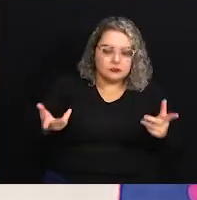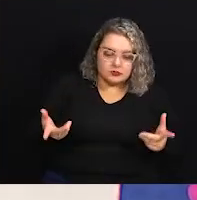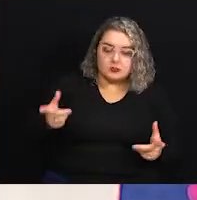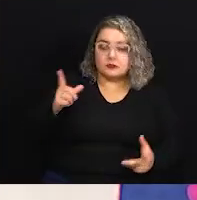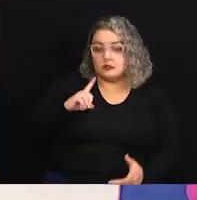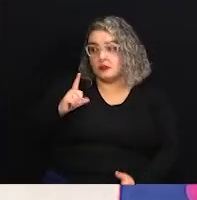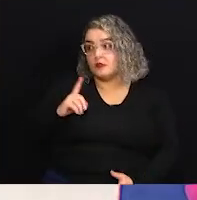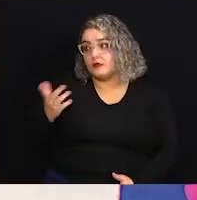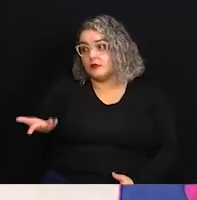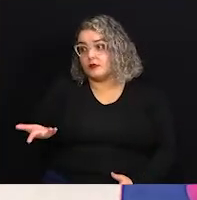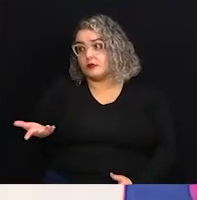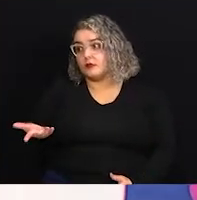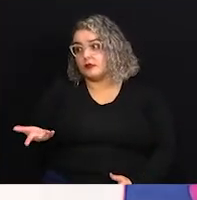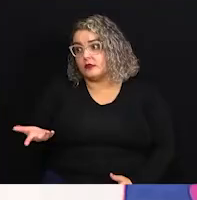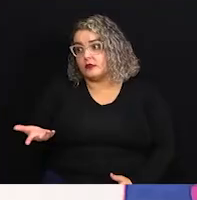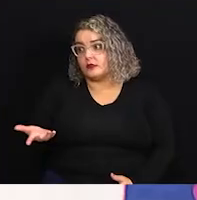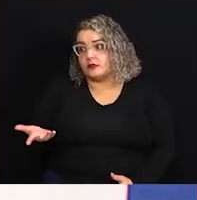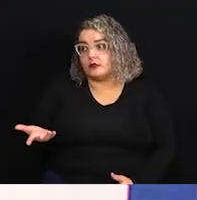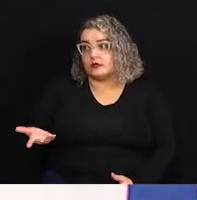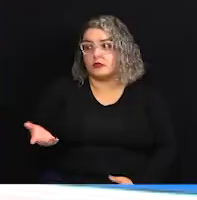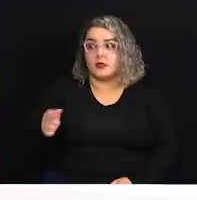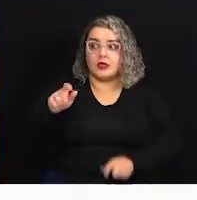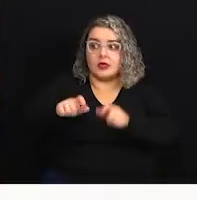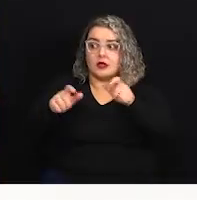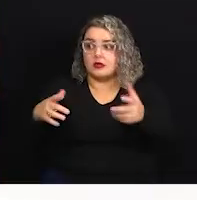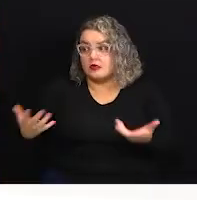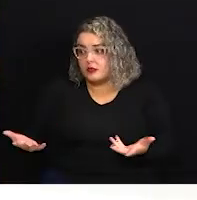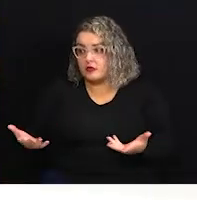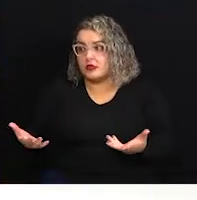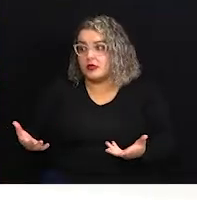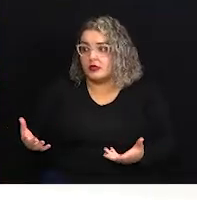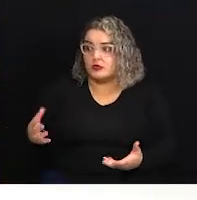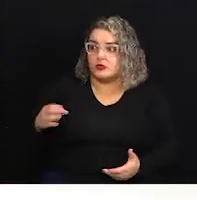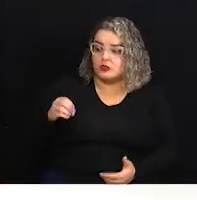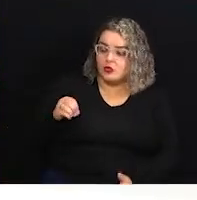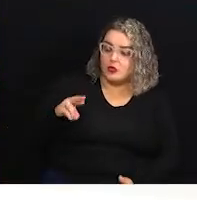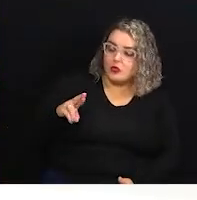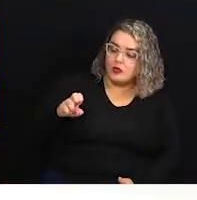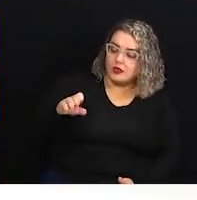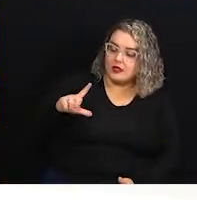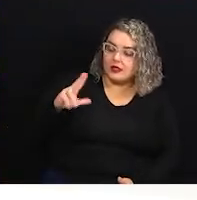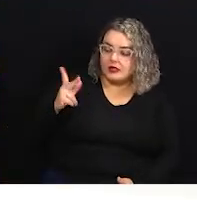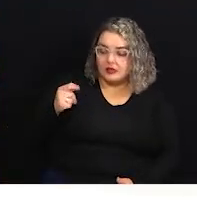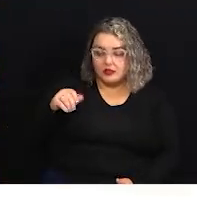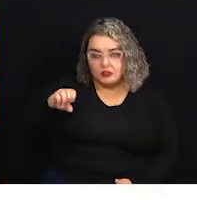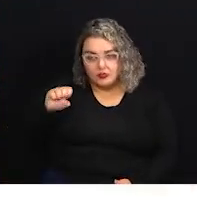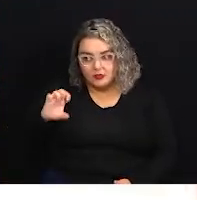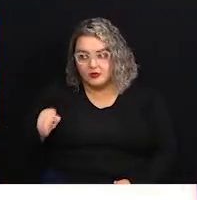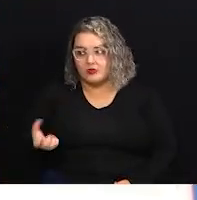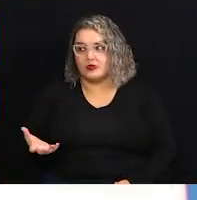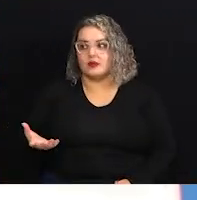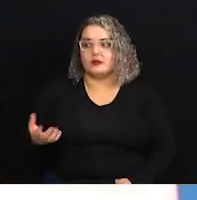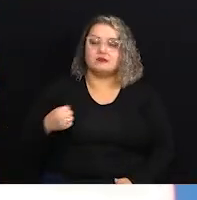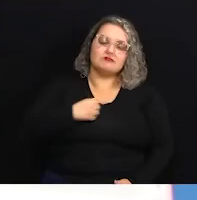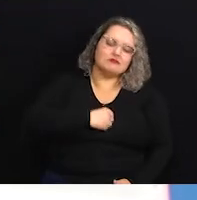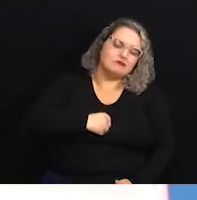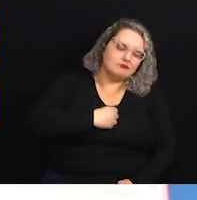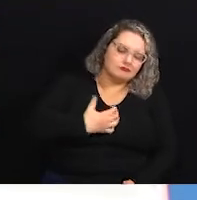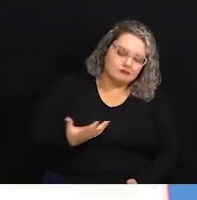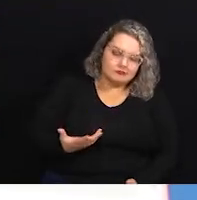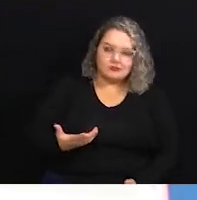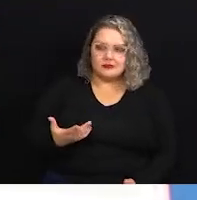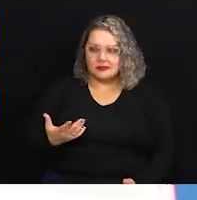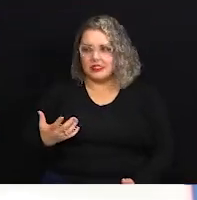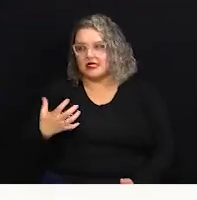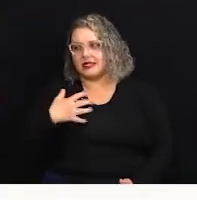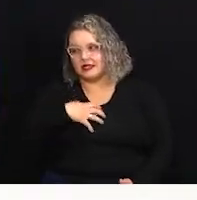existe um apreço das pessoas pelos orelhões antigos, um saudosismo, alguma coisa assim. As